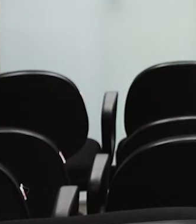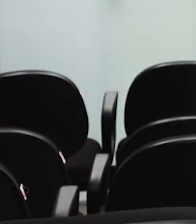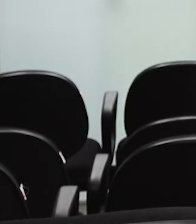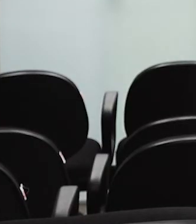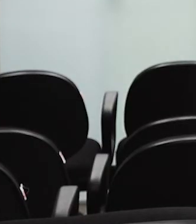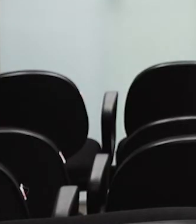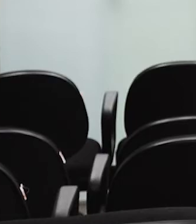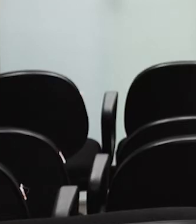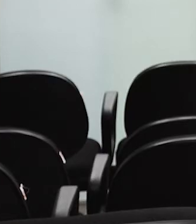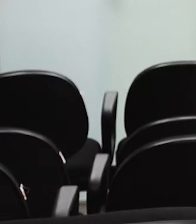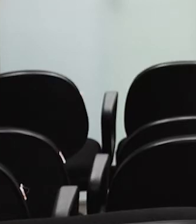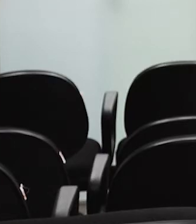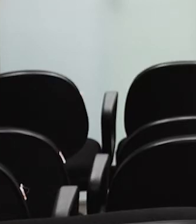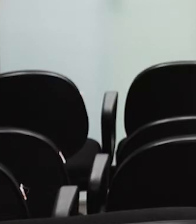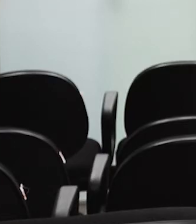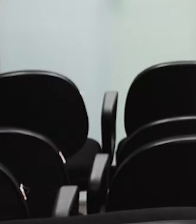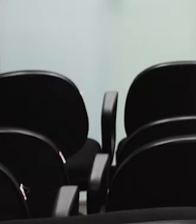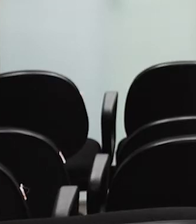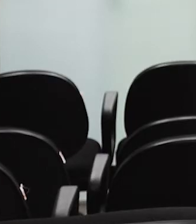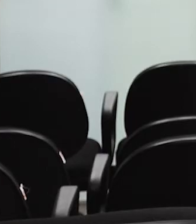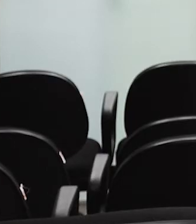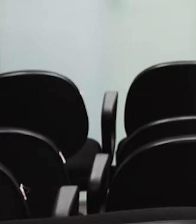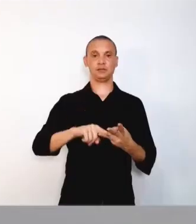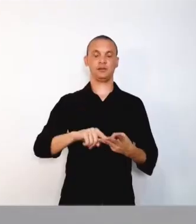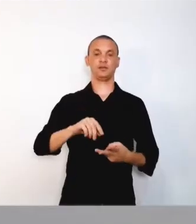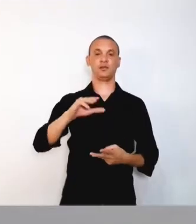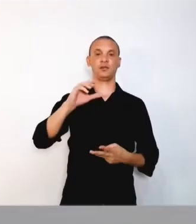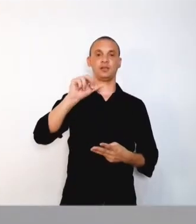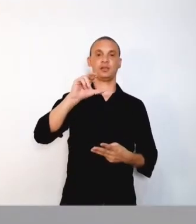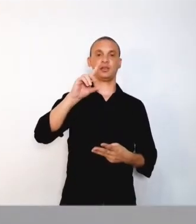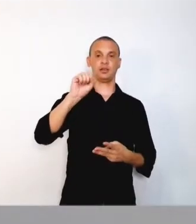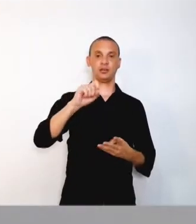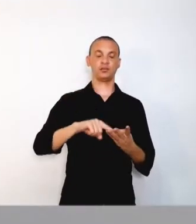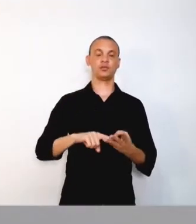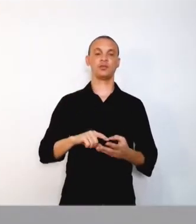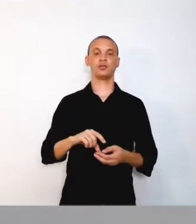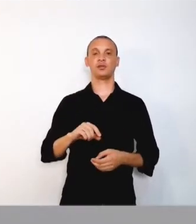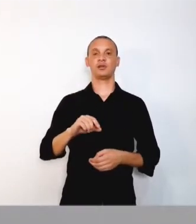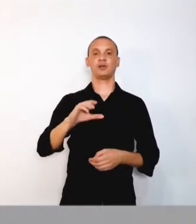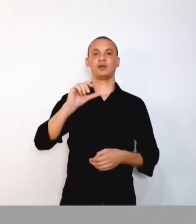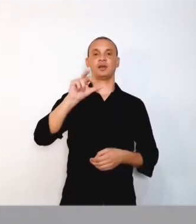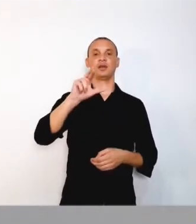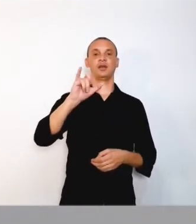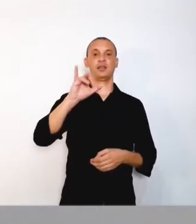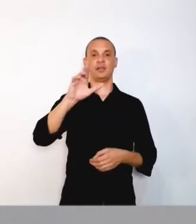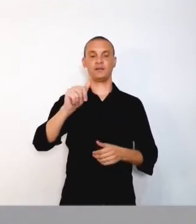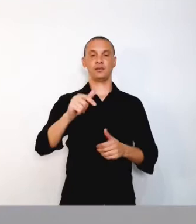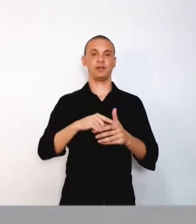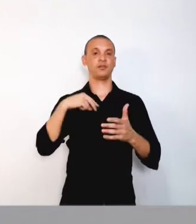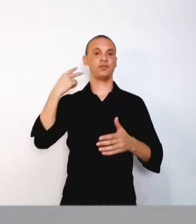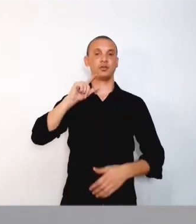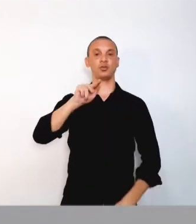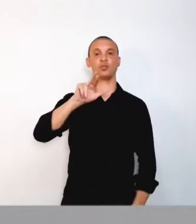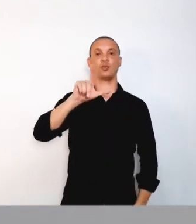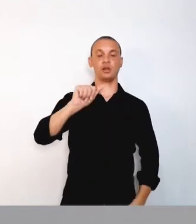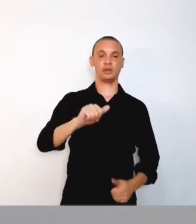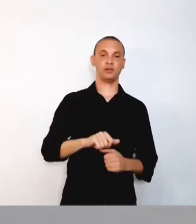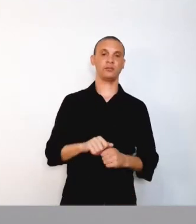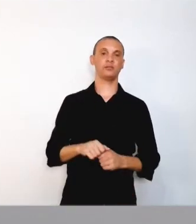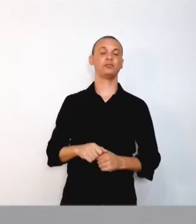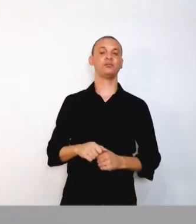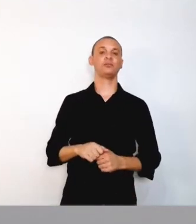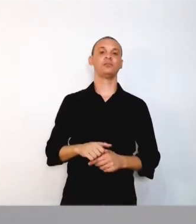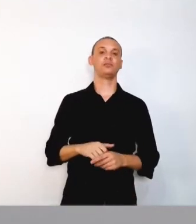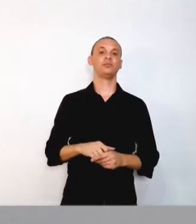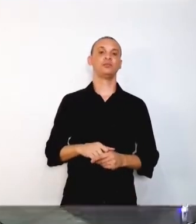do dia. A pauta contava com cinco projetos. Quatro projetos de lei tratavam de denominações de logradouro público.